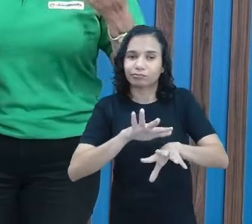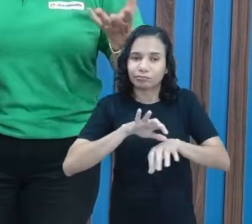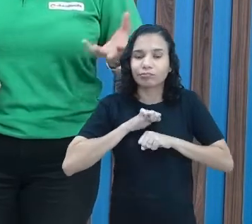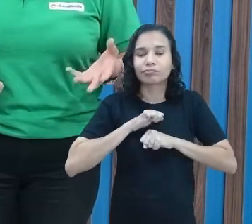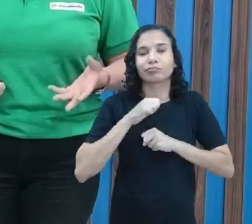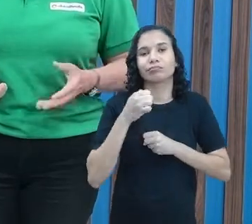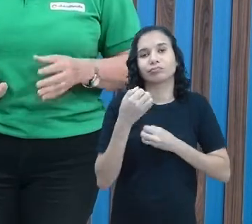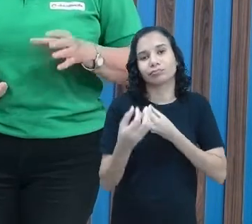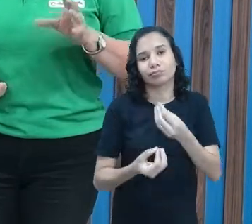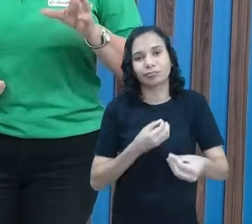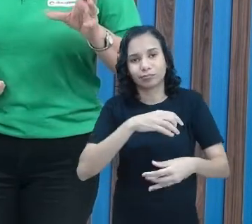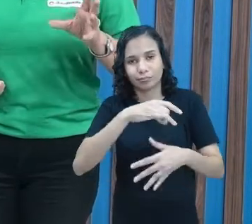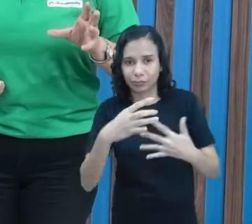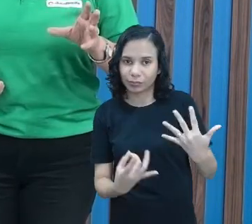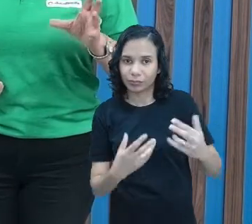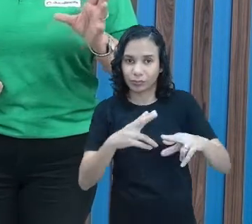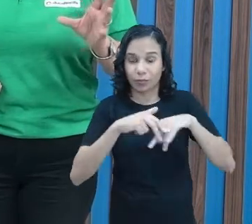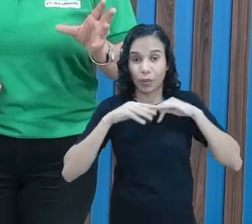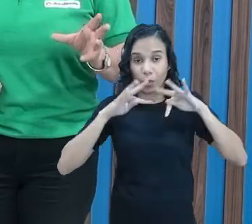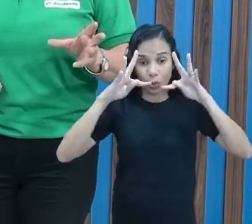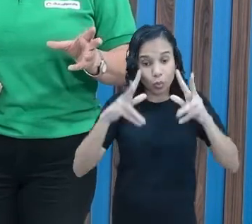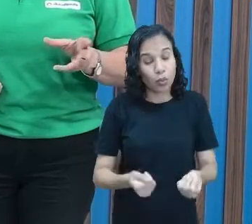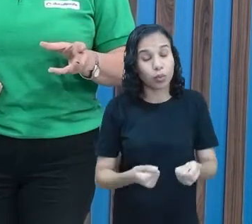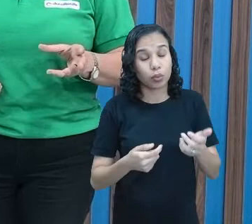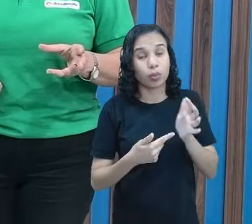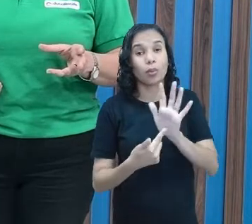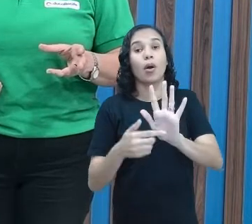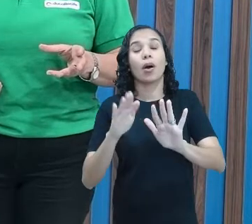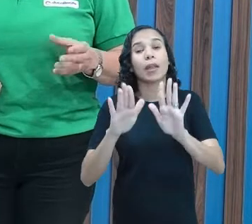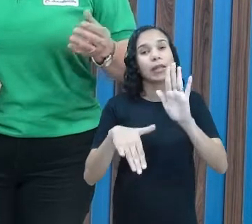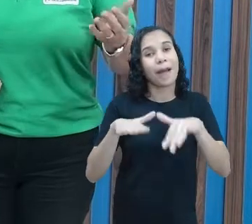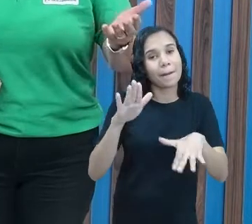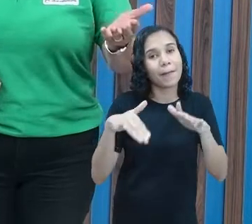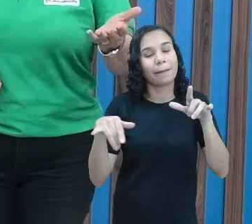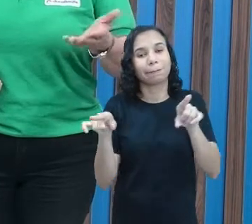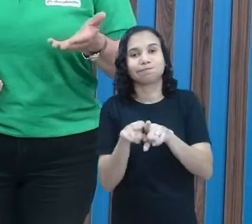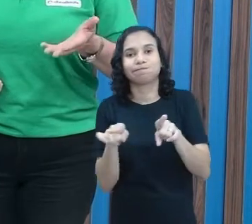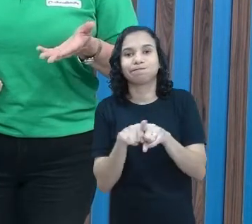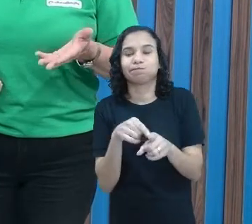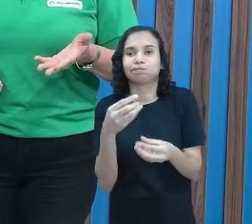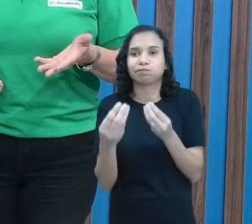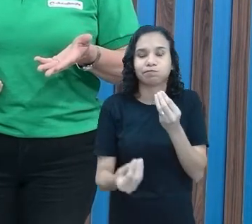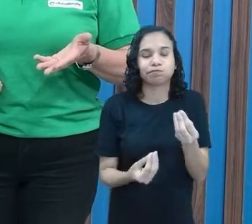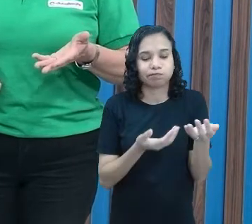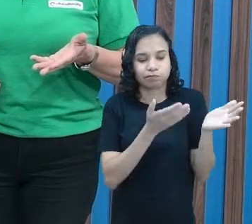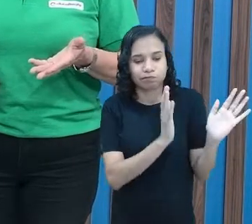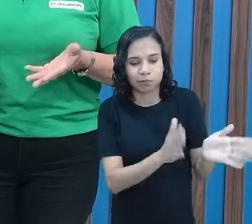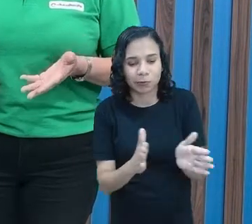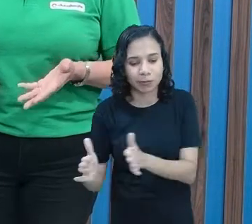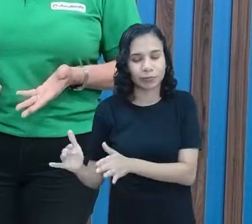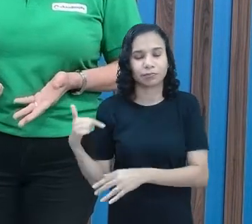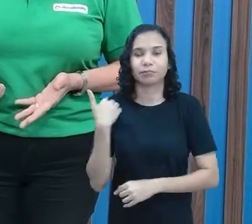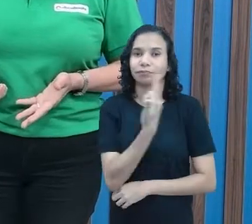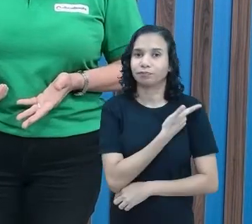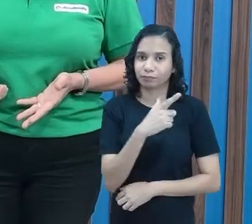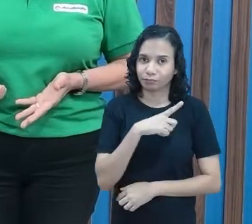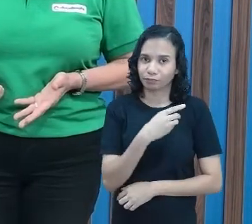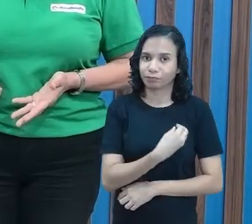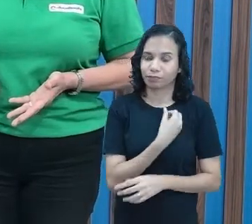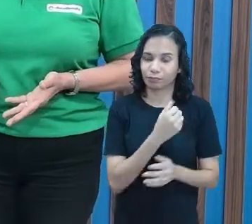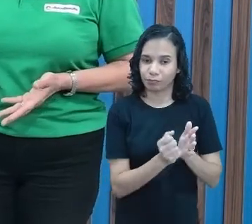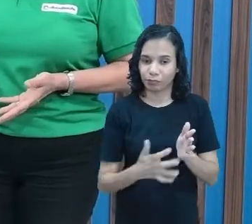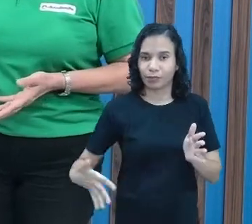Tantas questões aí. Então, tudo isso vai depender também de todas essas fases pelas quais nós